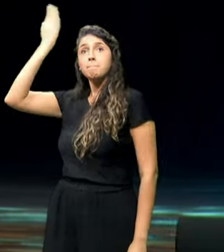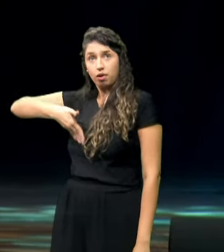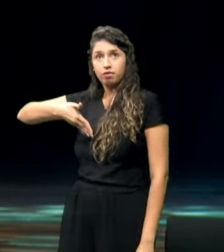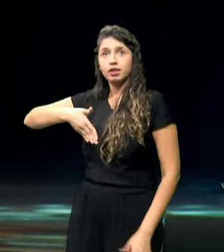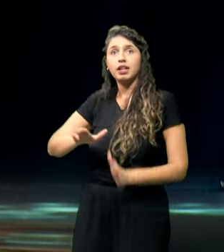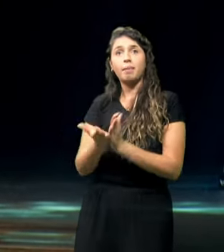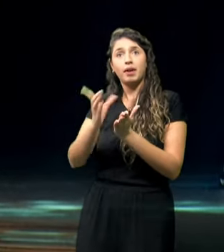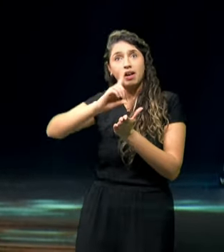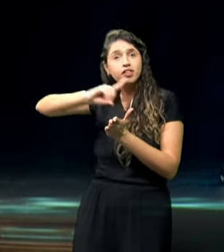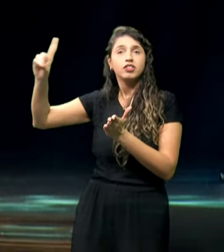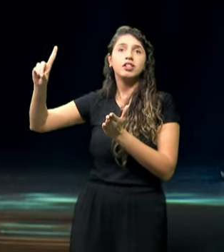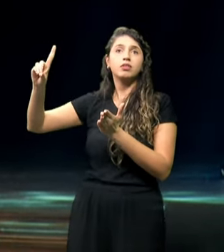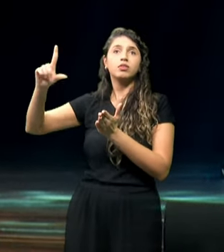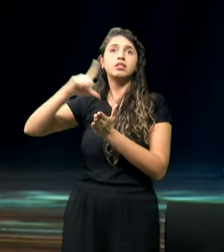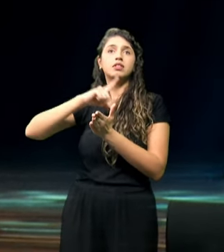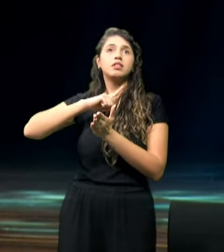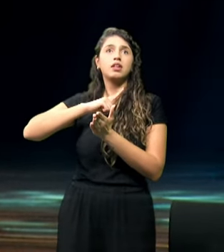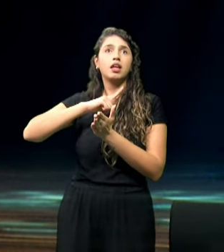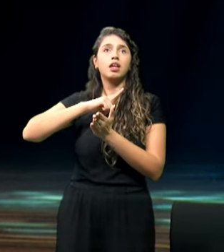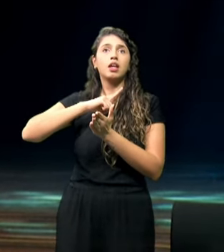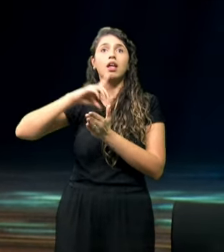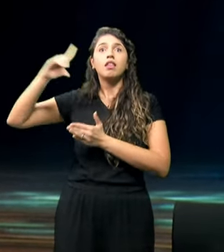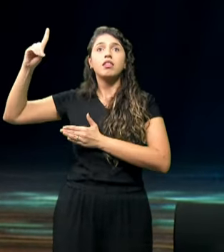versículo? Nenhum.